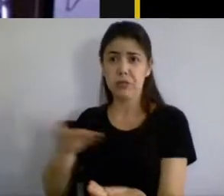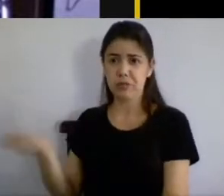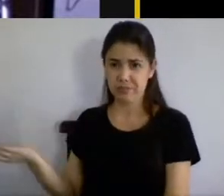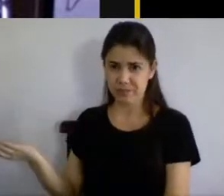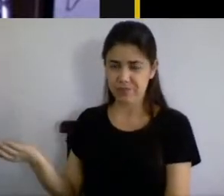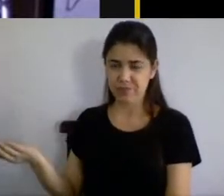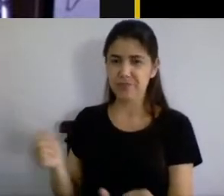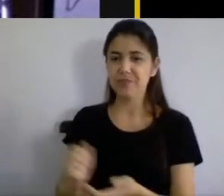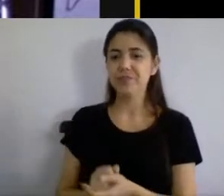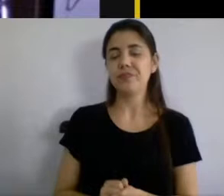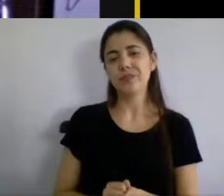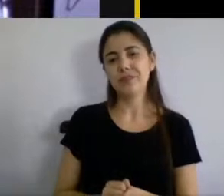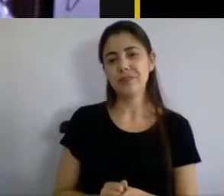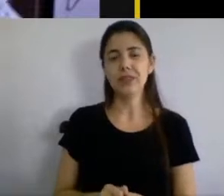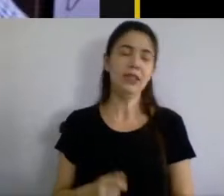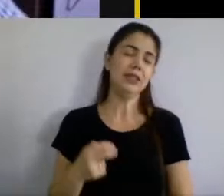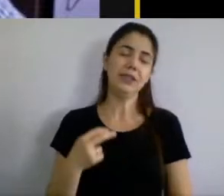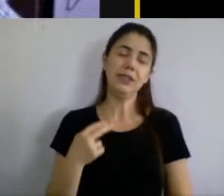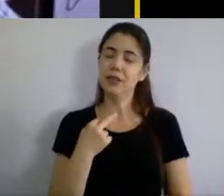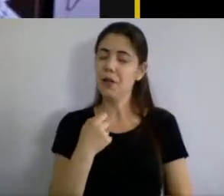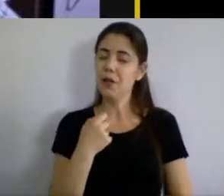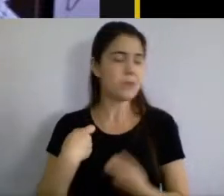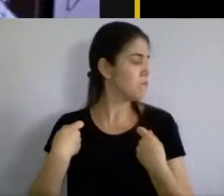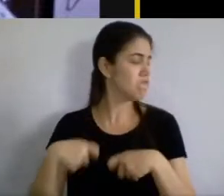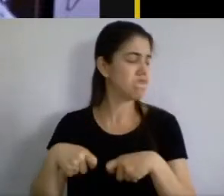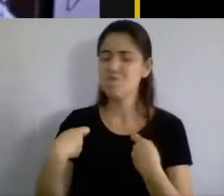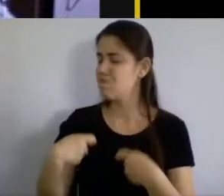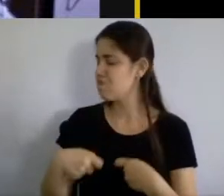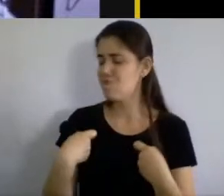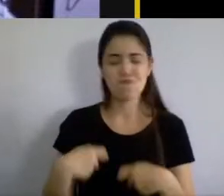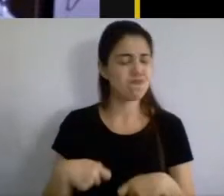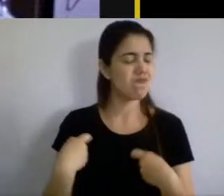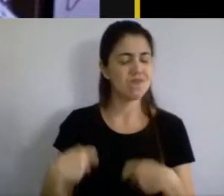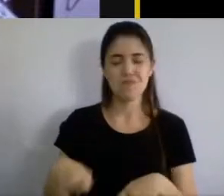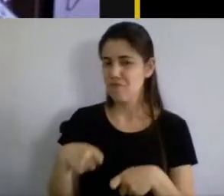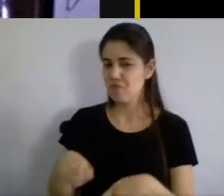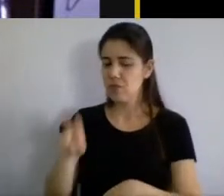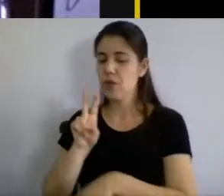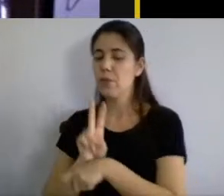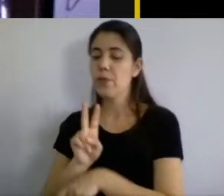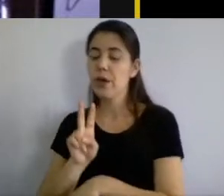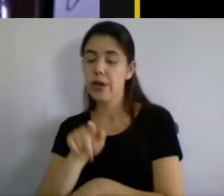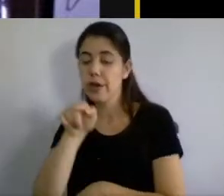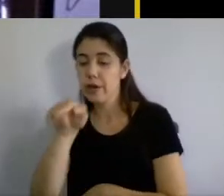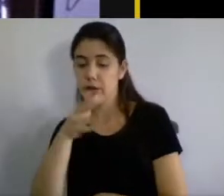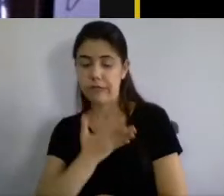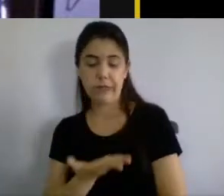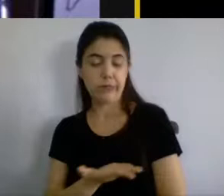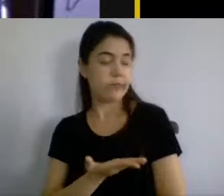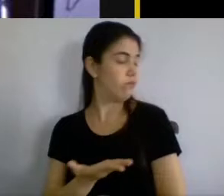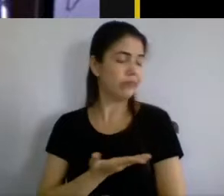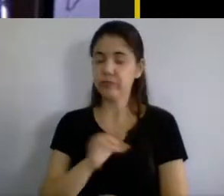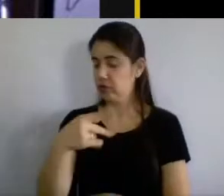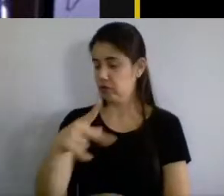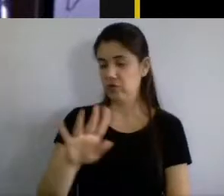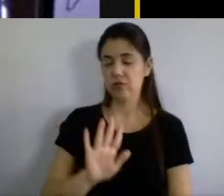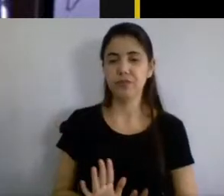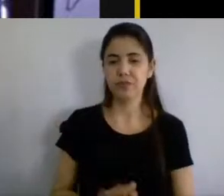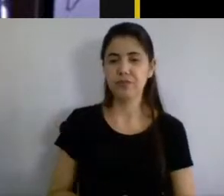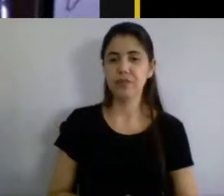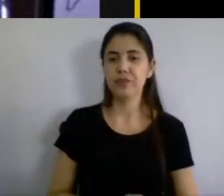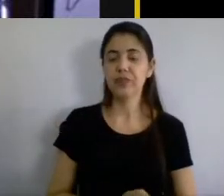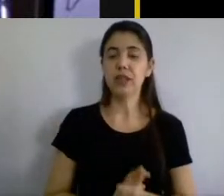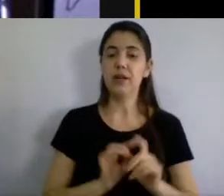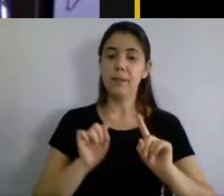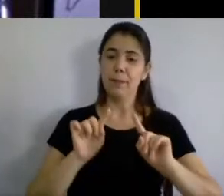inimigos. Agora, esse raciocínio dialético, ele diz, ele emprega topoi, ele emprega lugares. E ele emprega